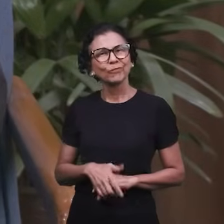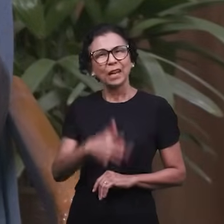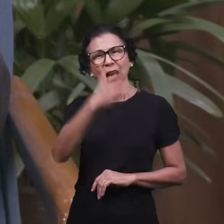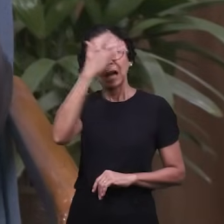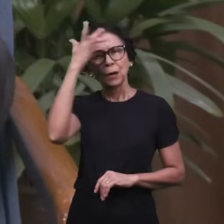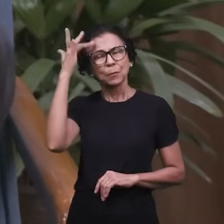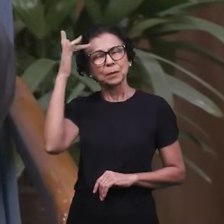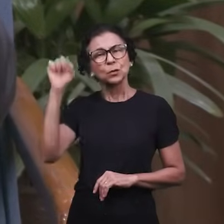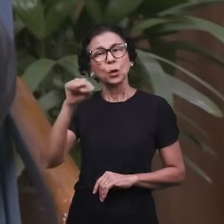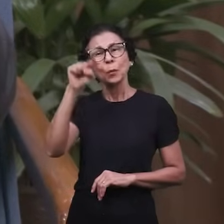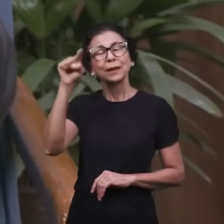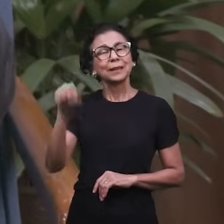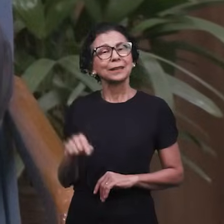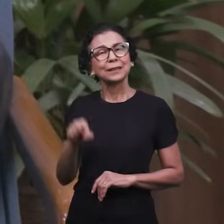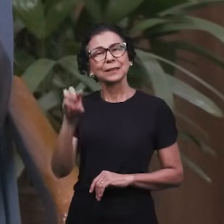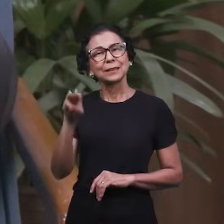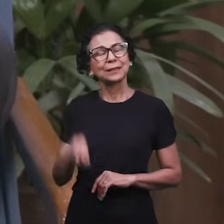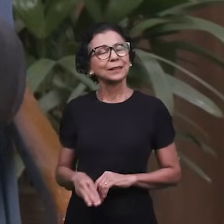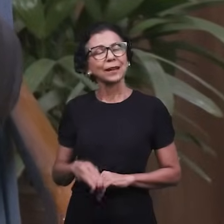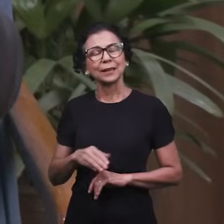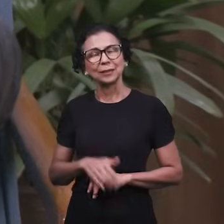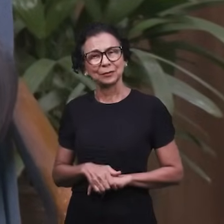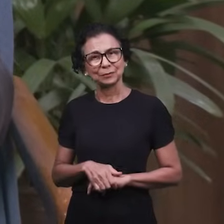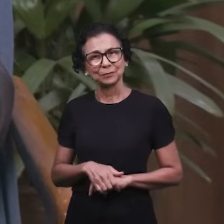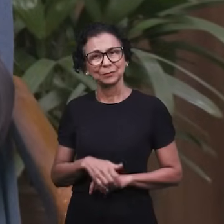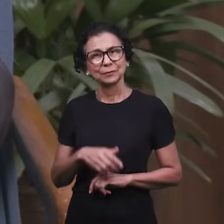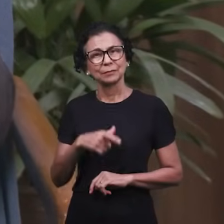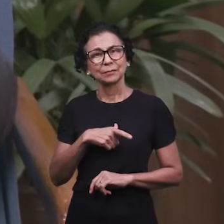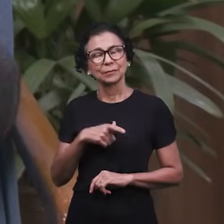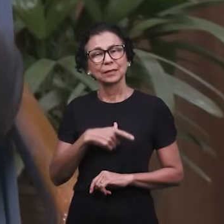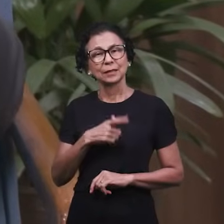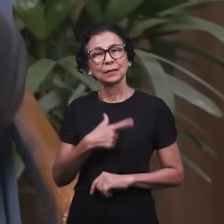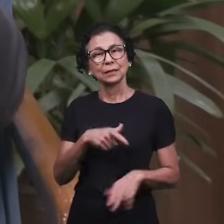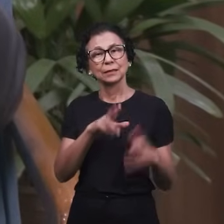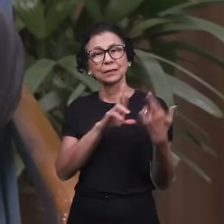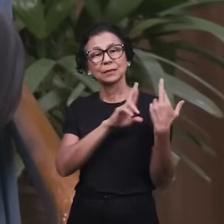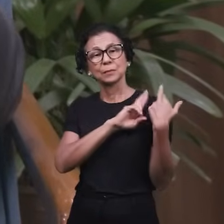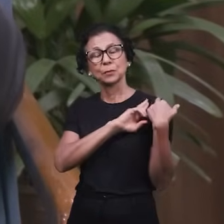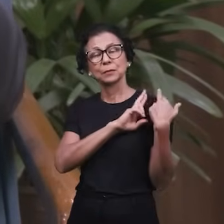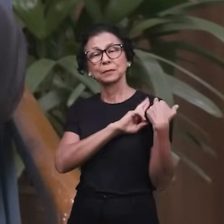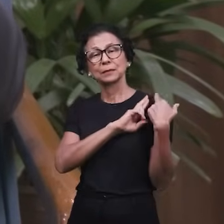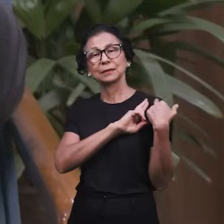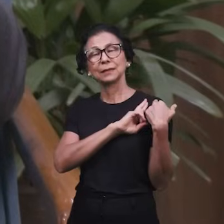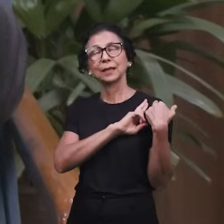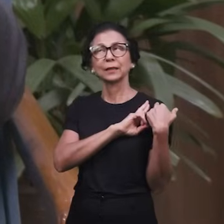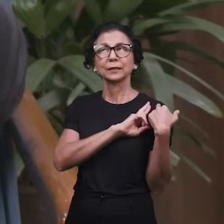dado ou dada a missão? A quem é